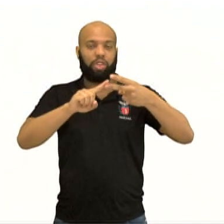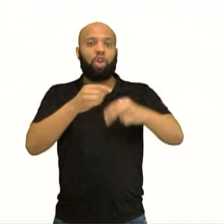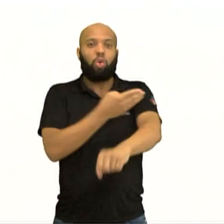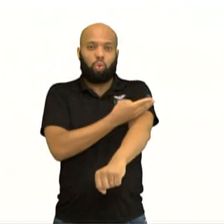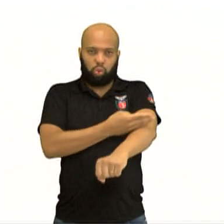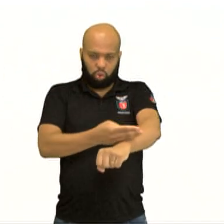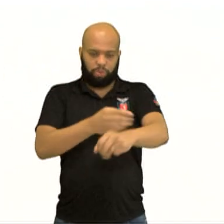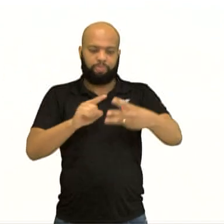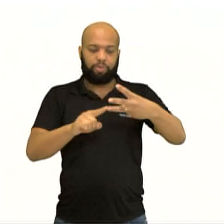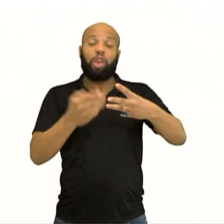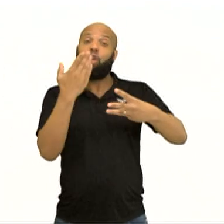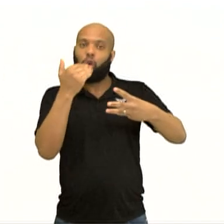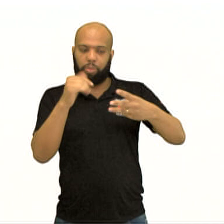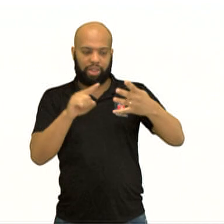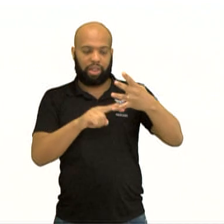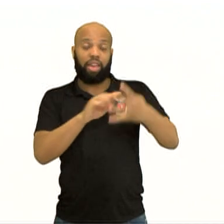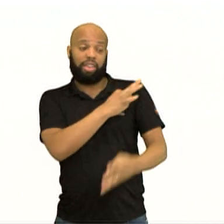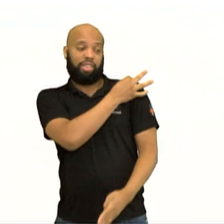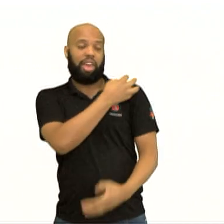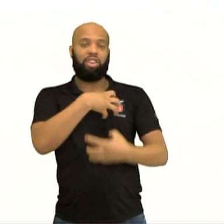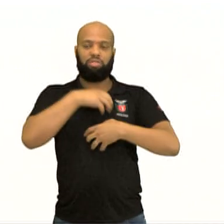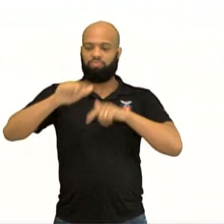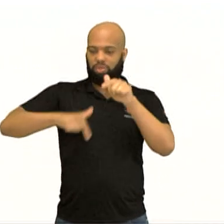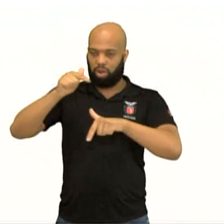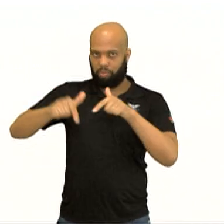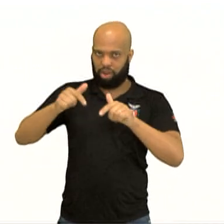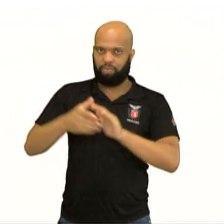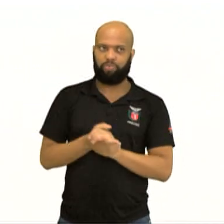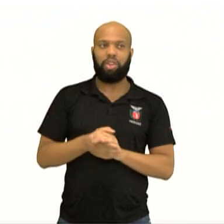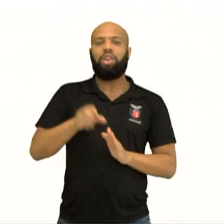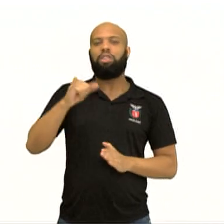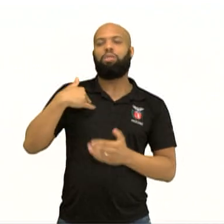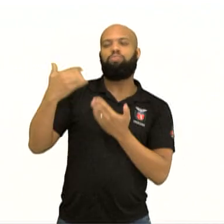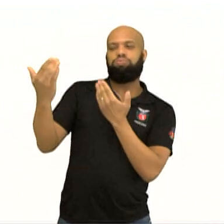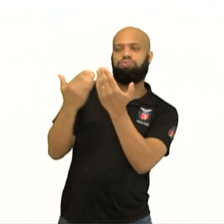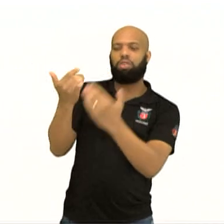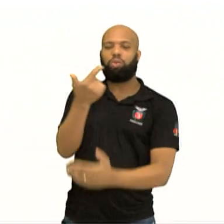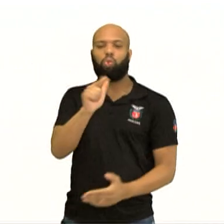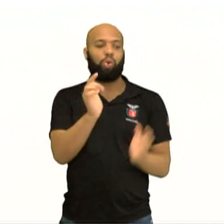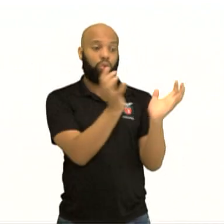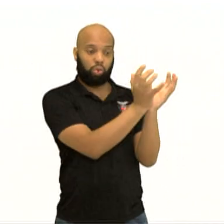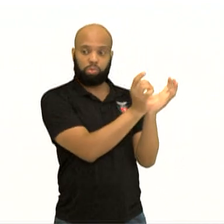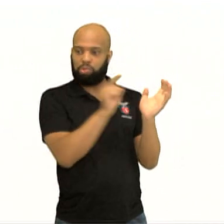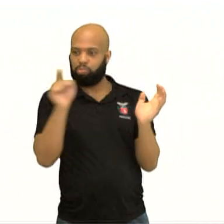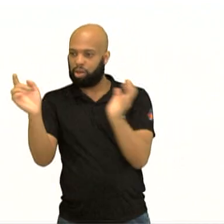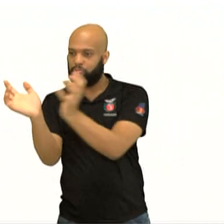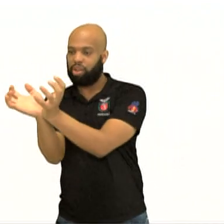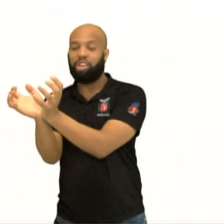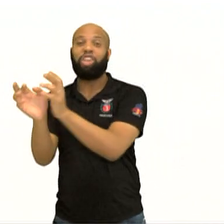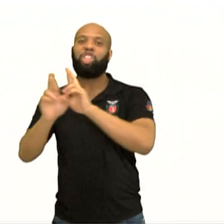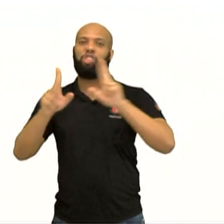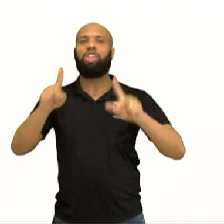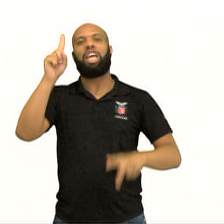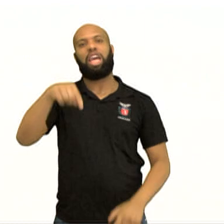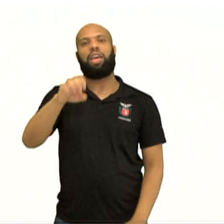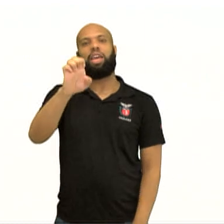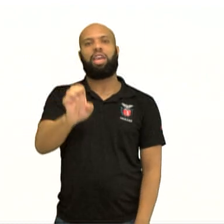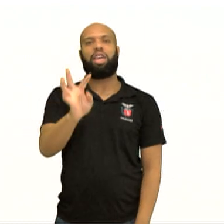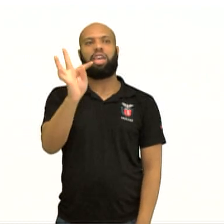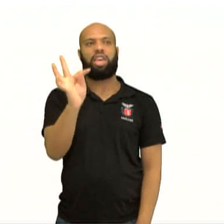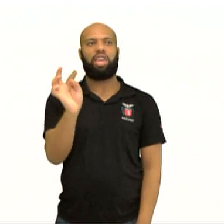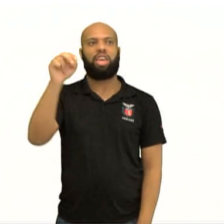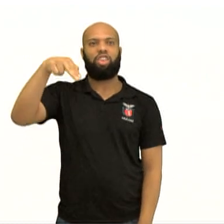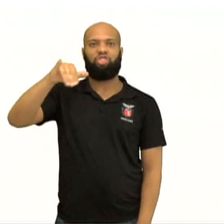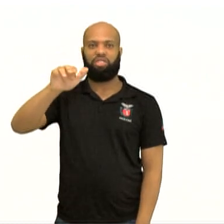de costumes, de técnicas de trabalho, e se eu comparar com outros, ele é diferente. Então, se caracteriza